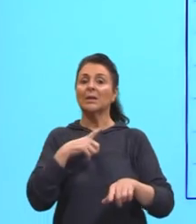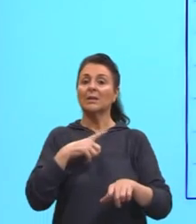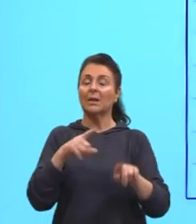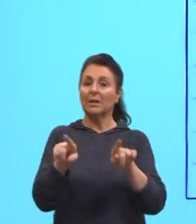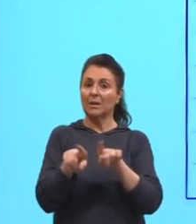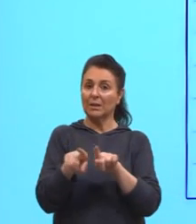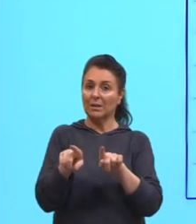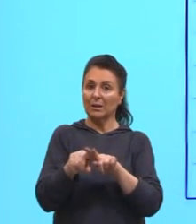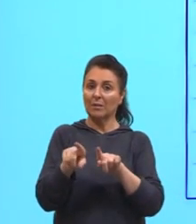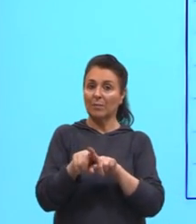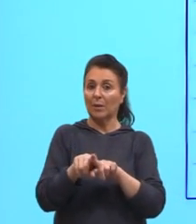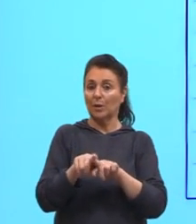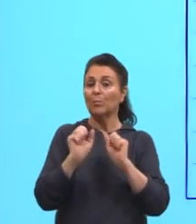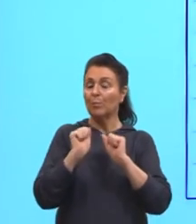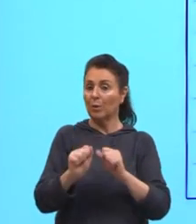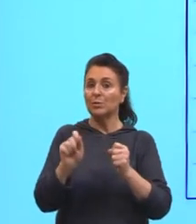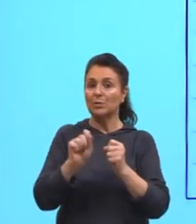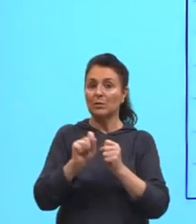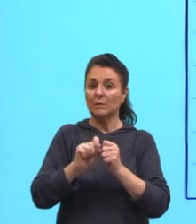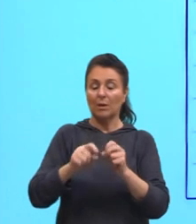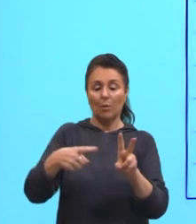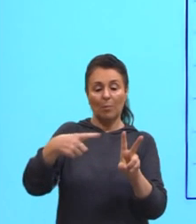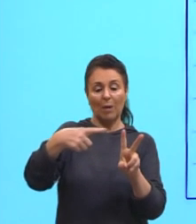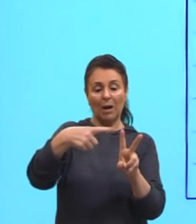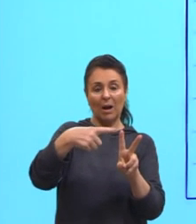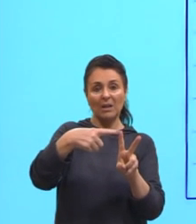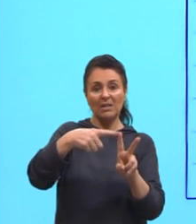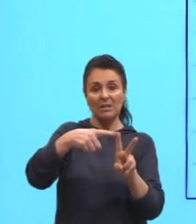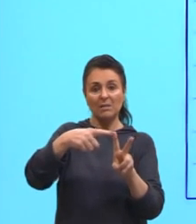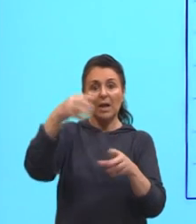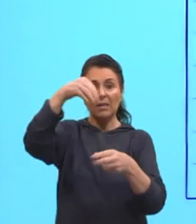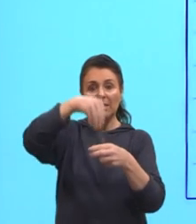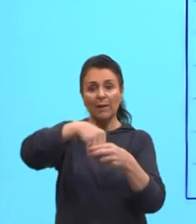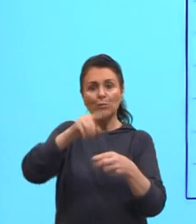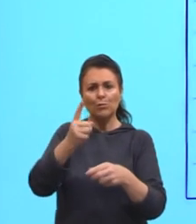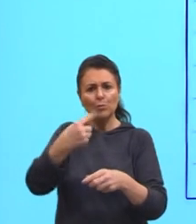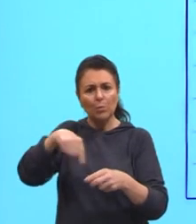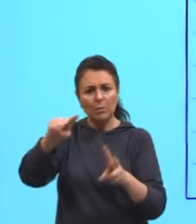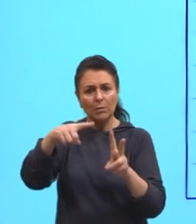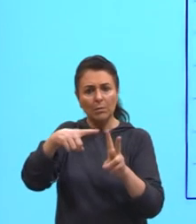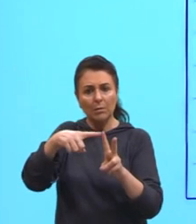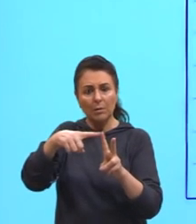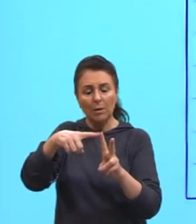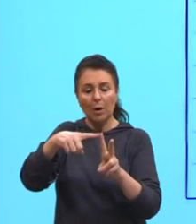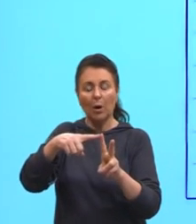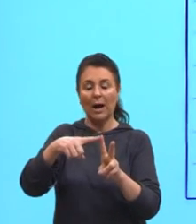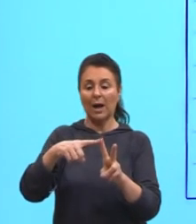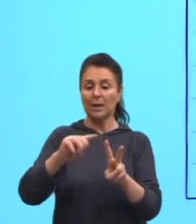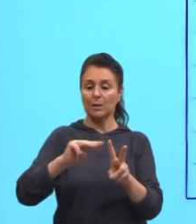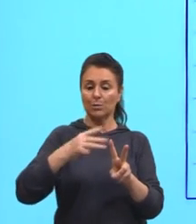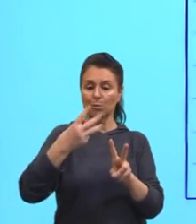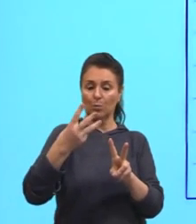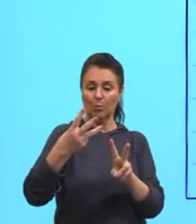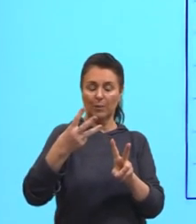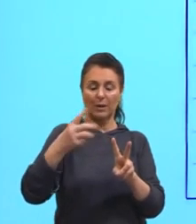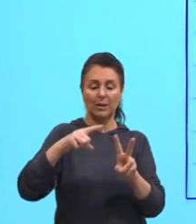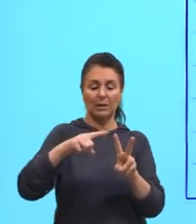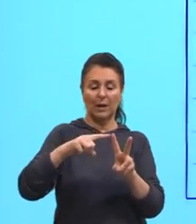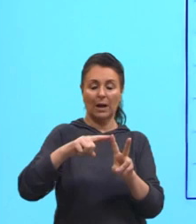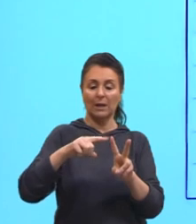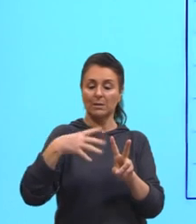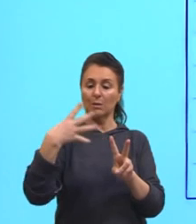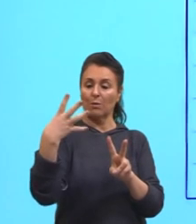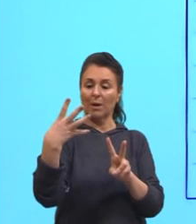temos a possibilidade de ter uma raiz dentro da outra raiz cúbica da raiz quarta